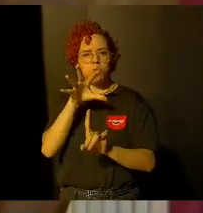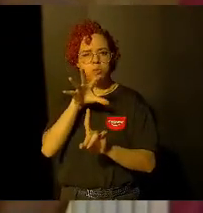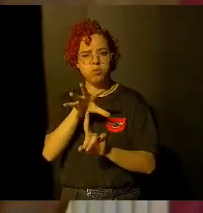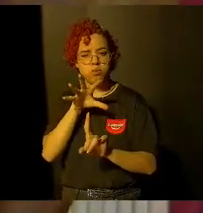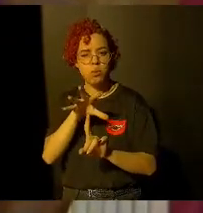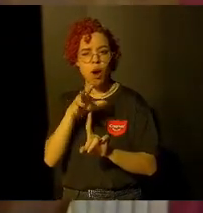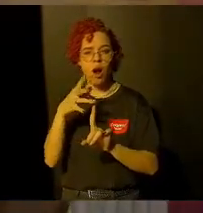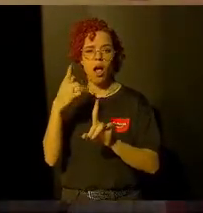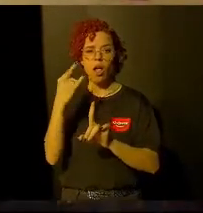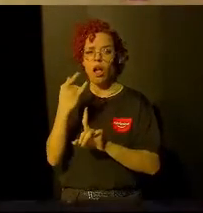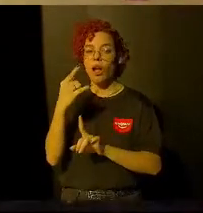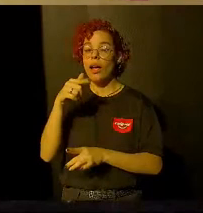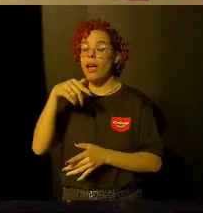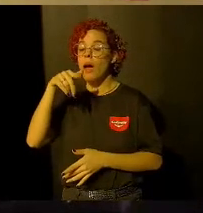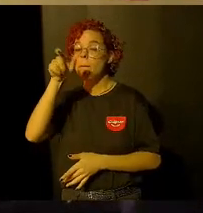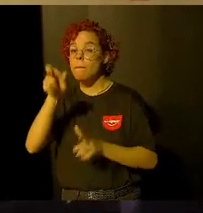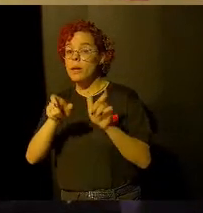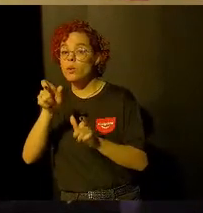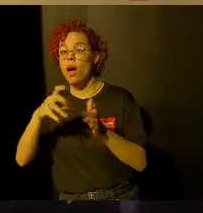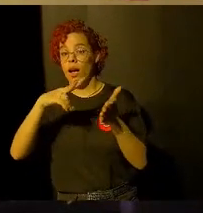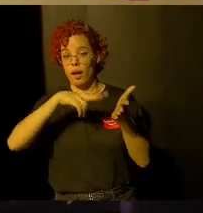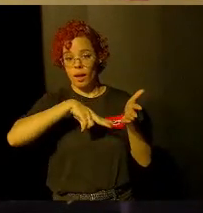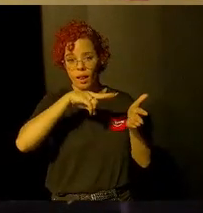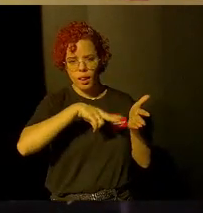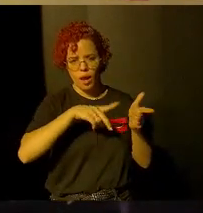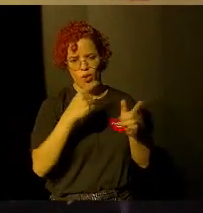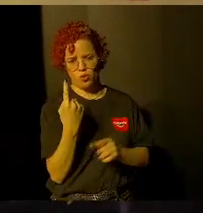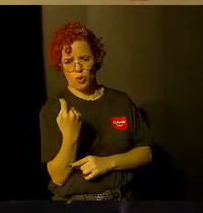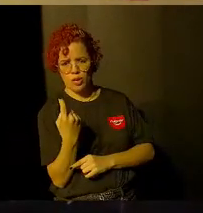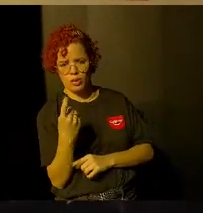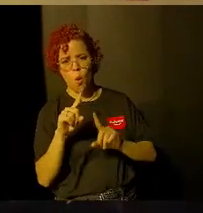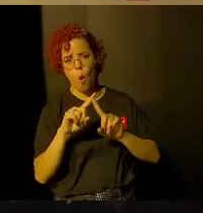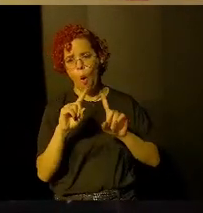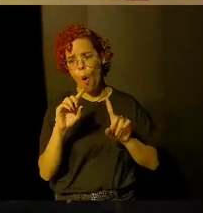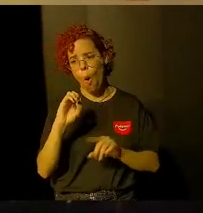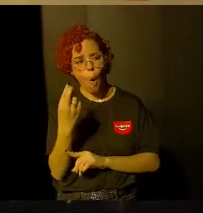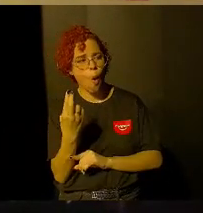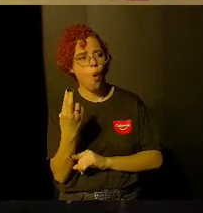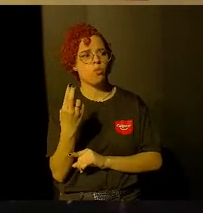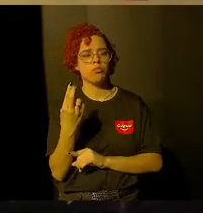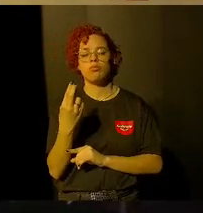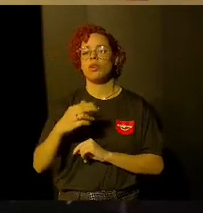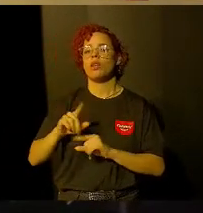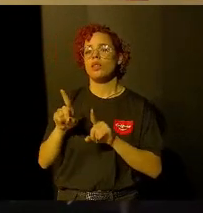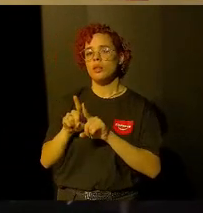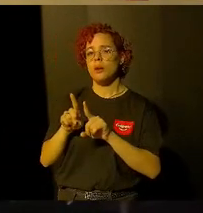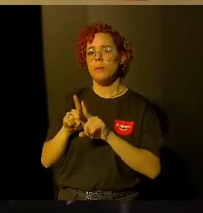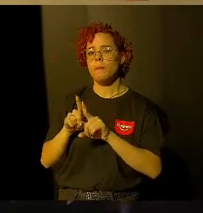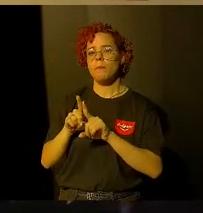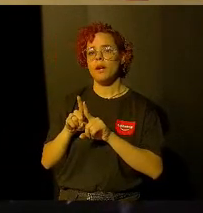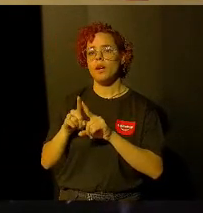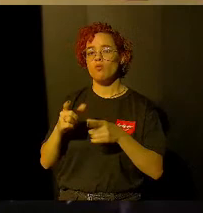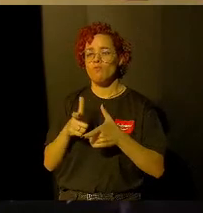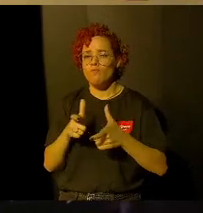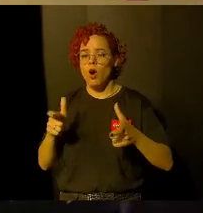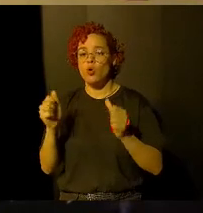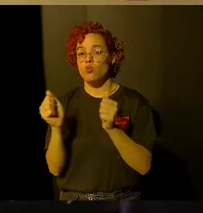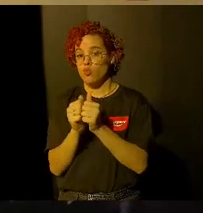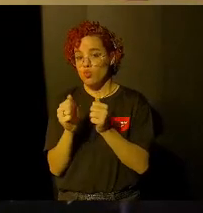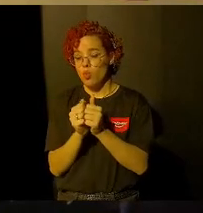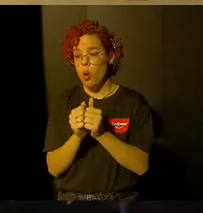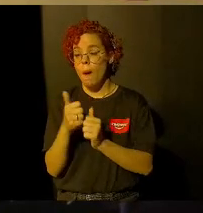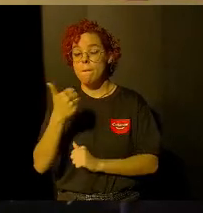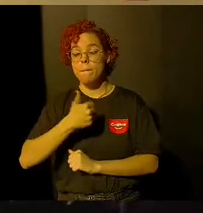ler seja individualmente seja no coletivo uma série de oportunidades de conversa então minha primeira